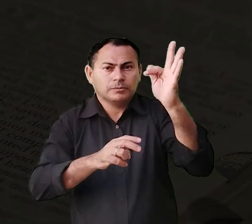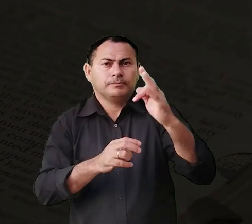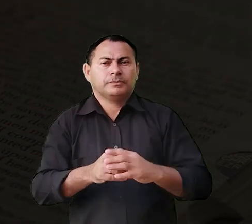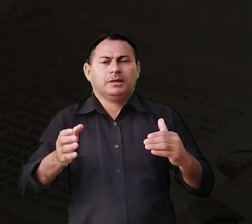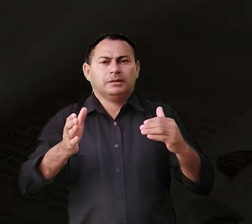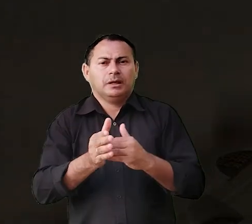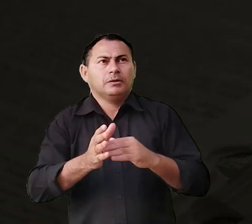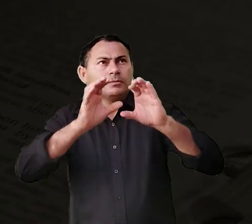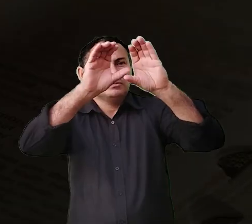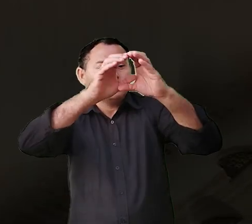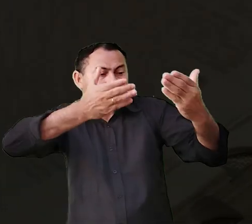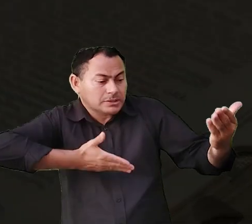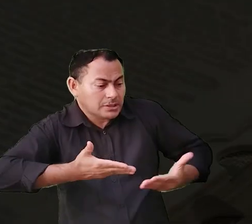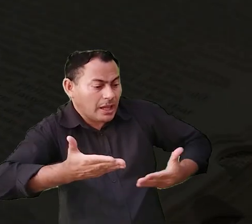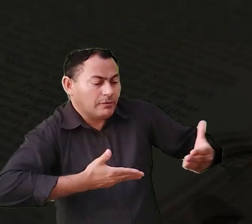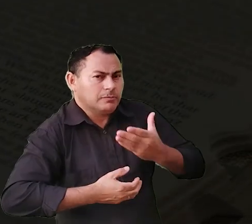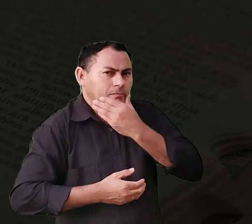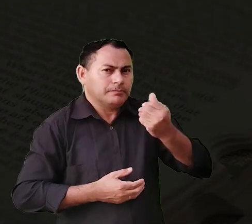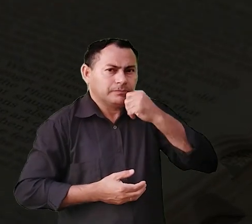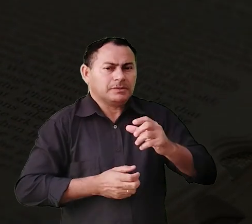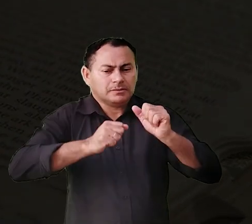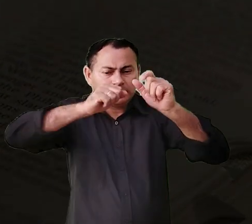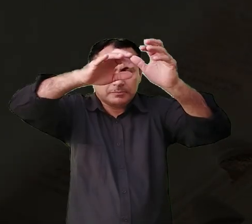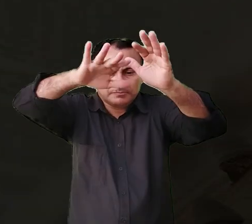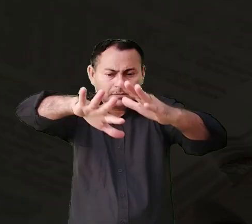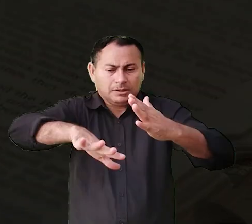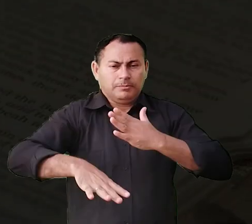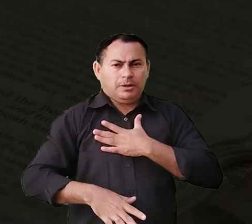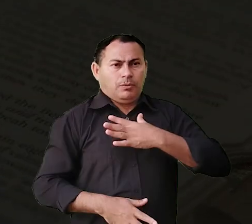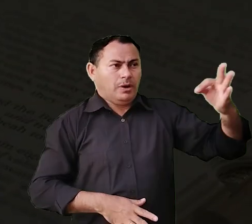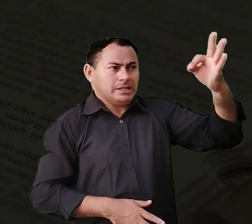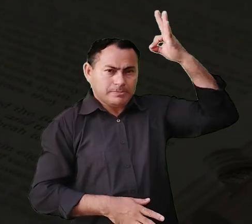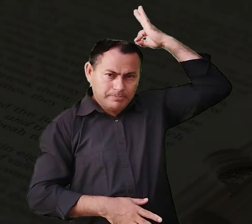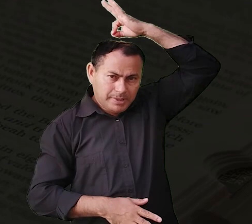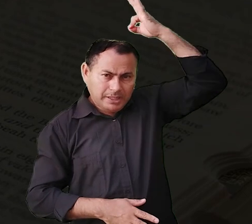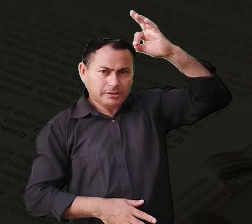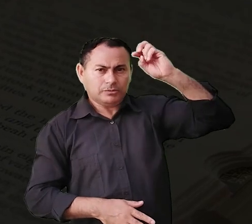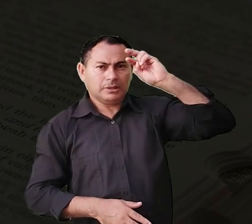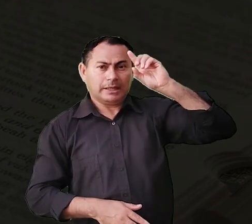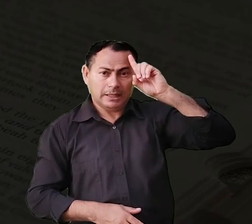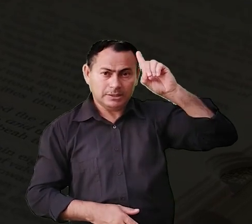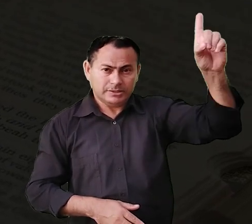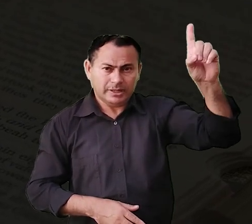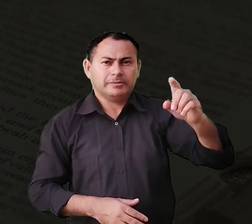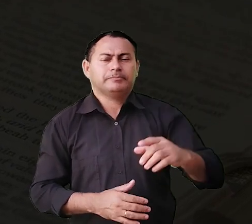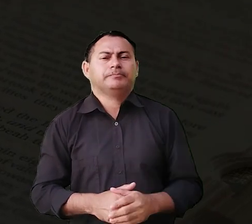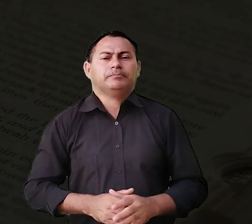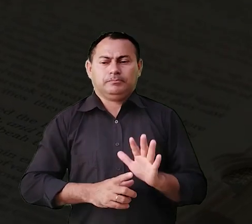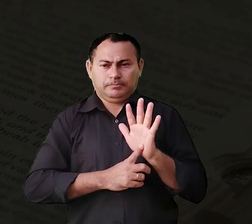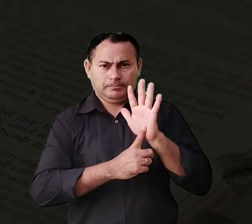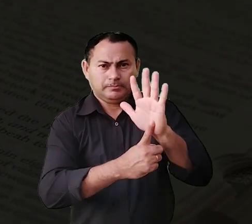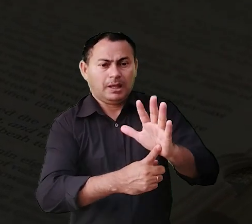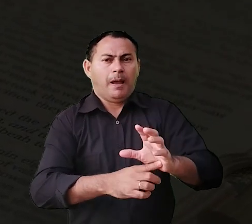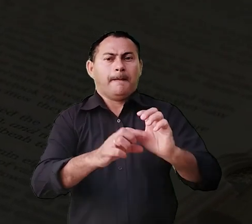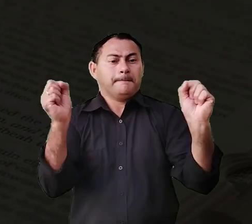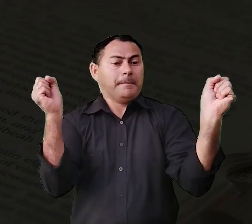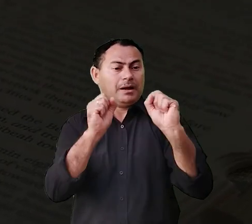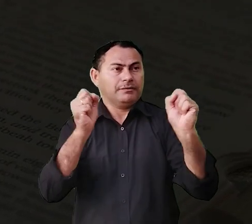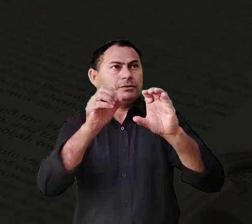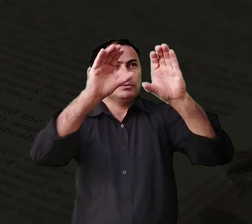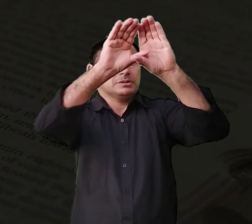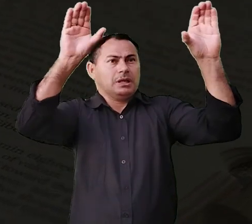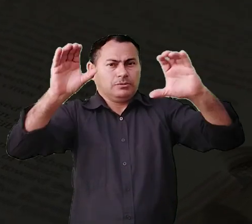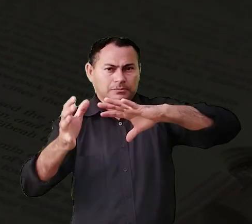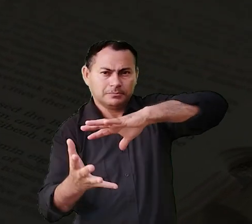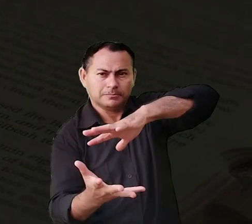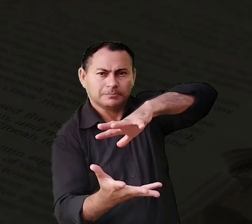visões. Até sobre os servos e as servas derramarei do meu espírito naqueles dias. Mostrarei